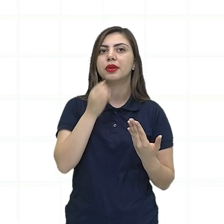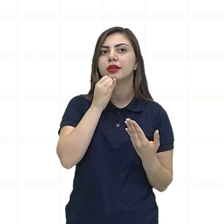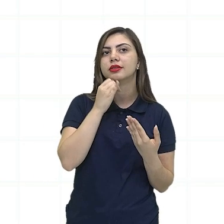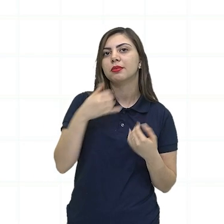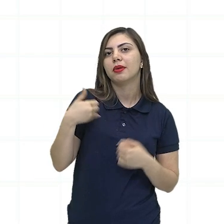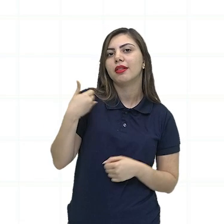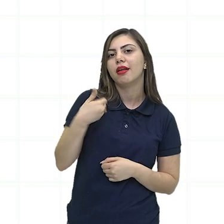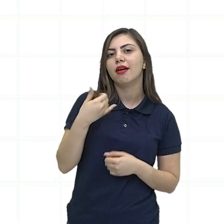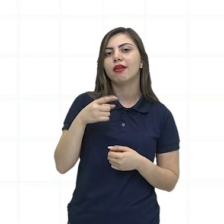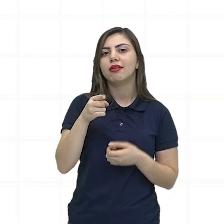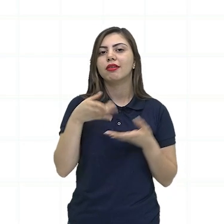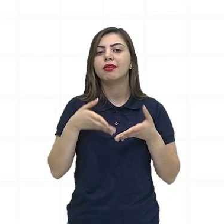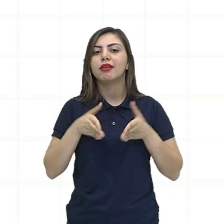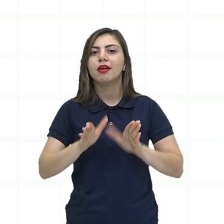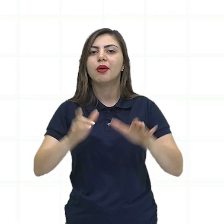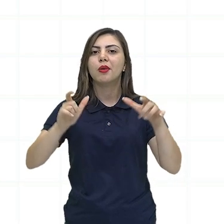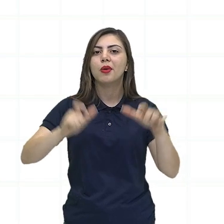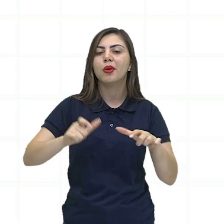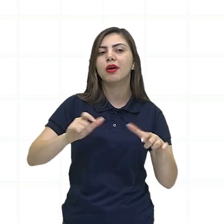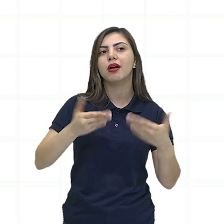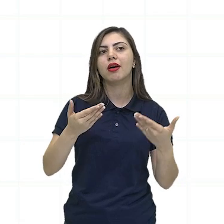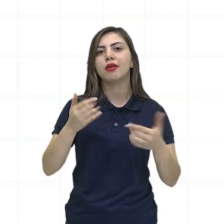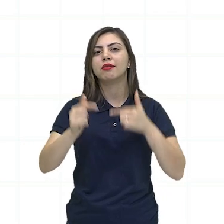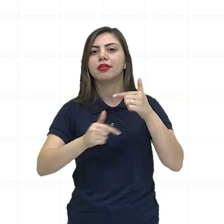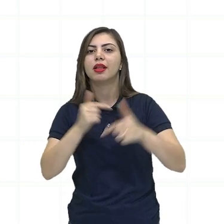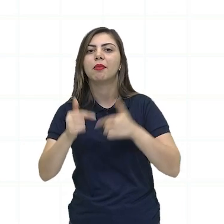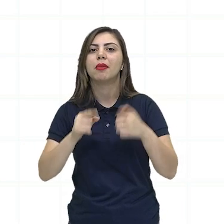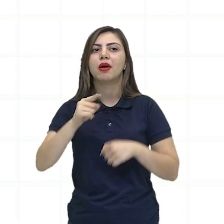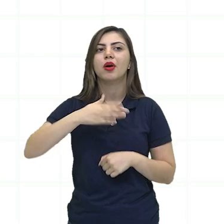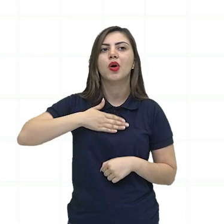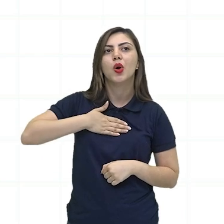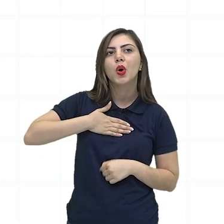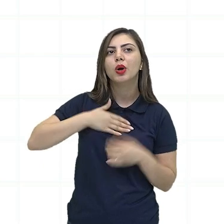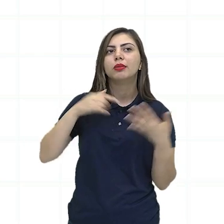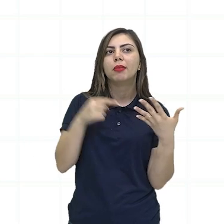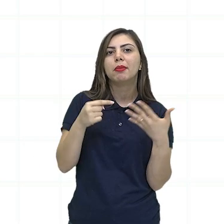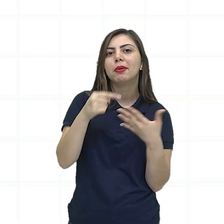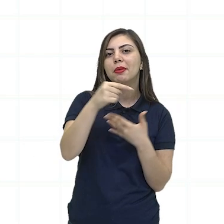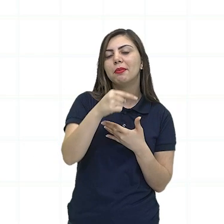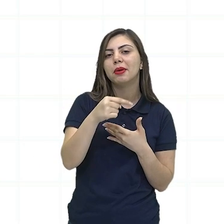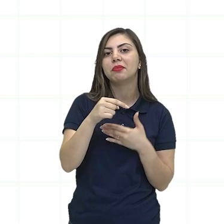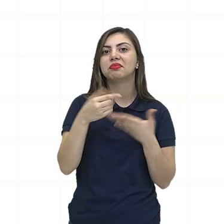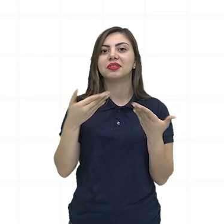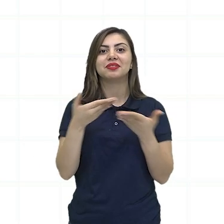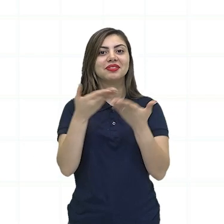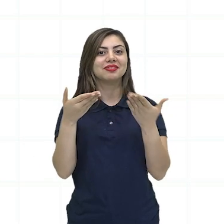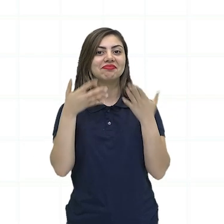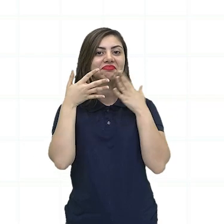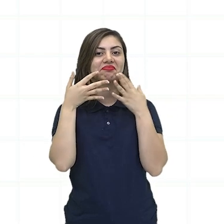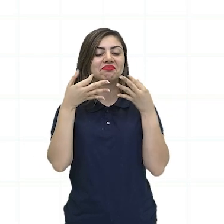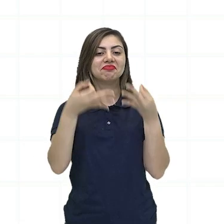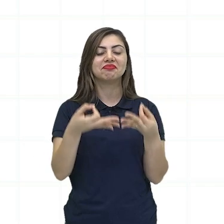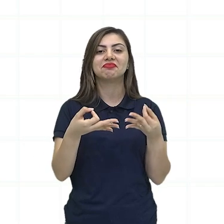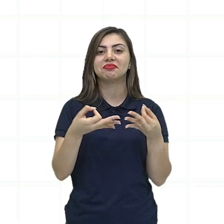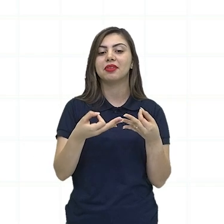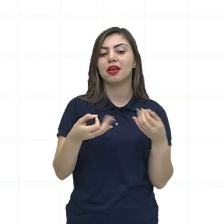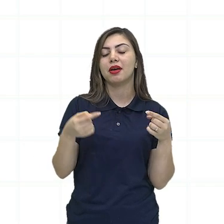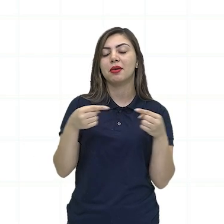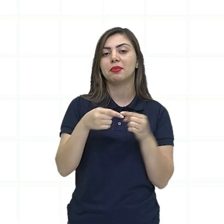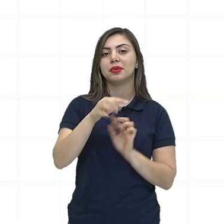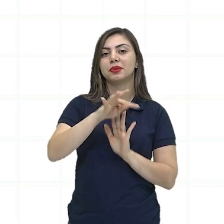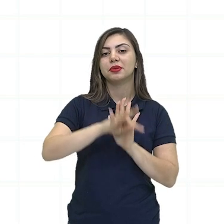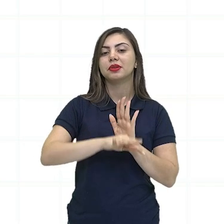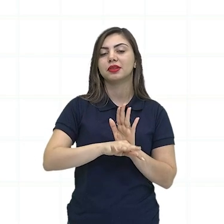idade, onde nasceu, o trabalho, as suas preferências, tá? Então, prestem bastante atenção, esse foi um texto